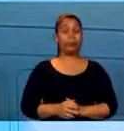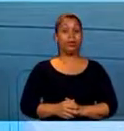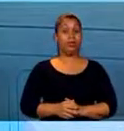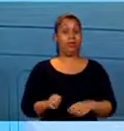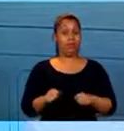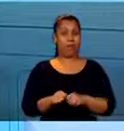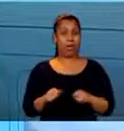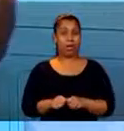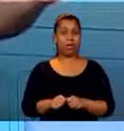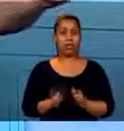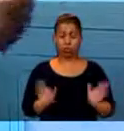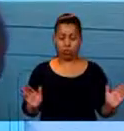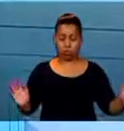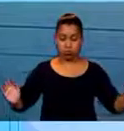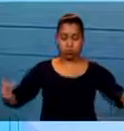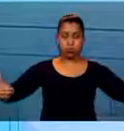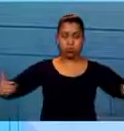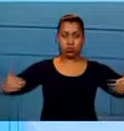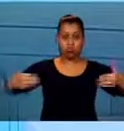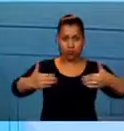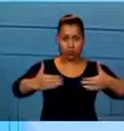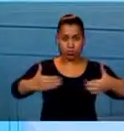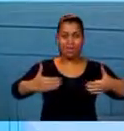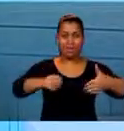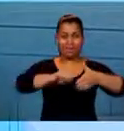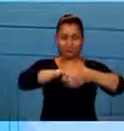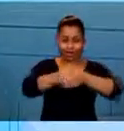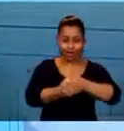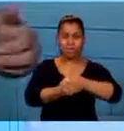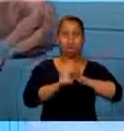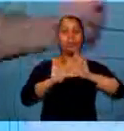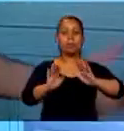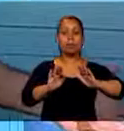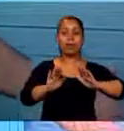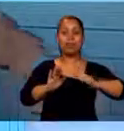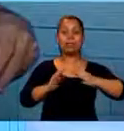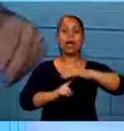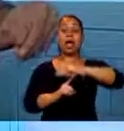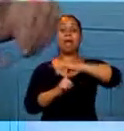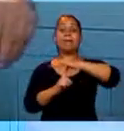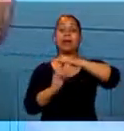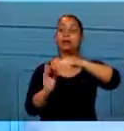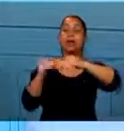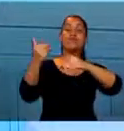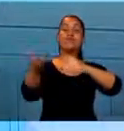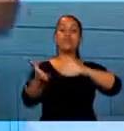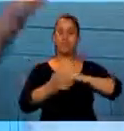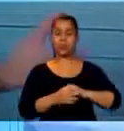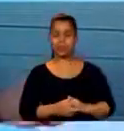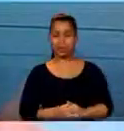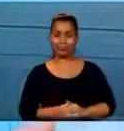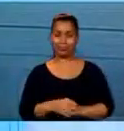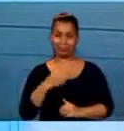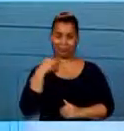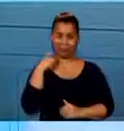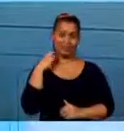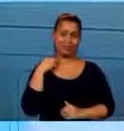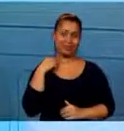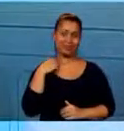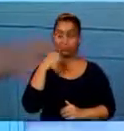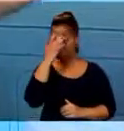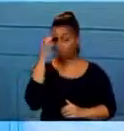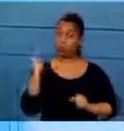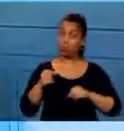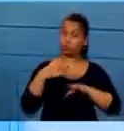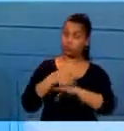o loteamento fechado, mas a praça fica fora. arboriza-se e o povo tem a